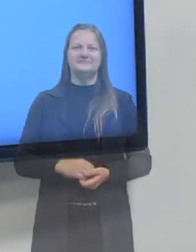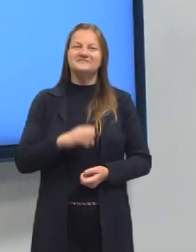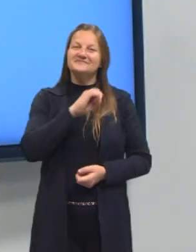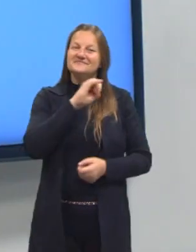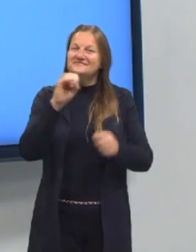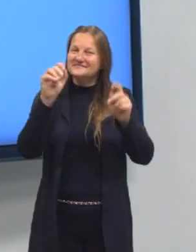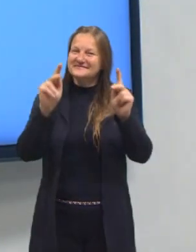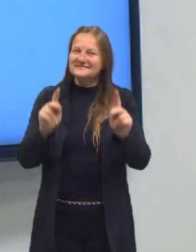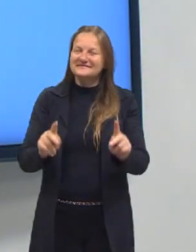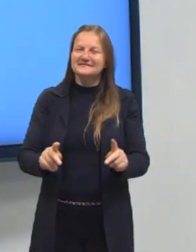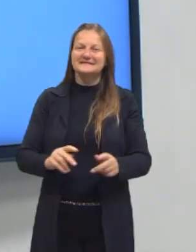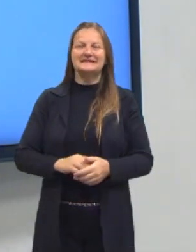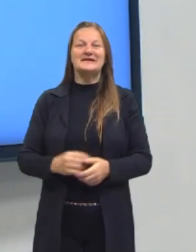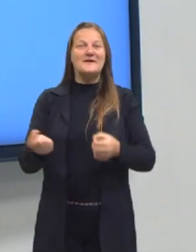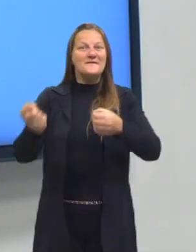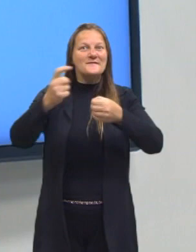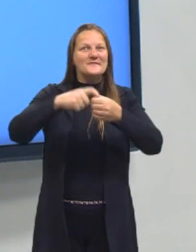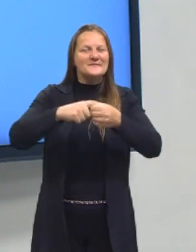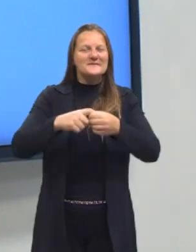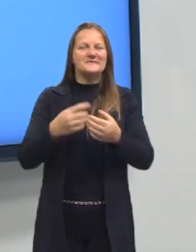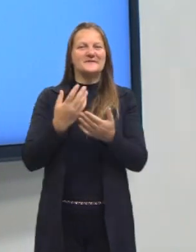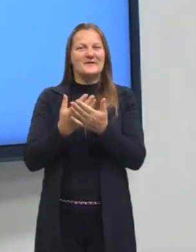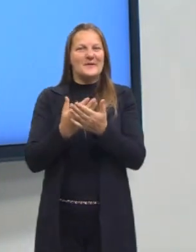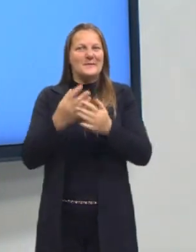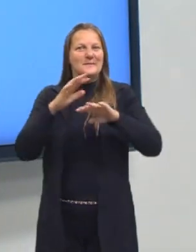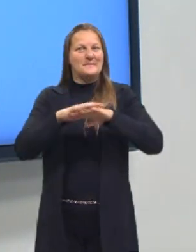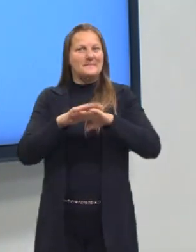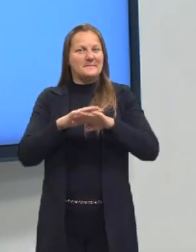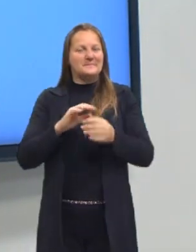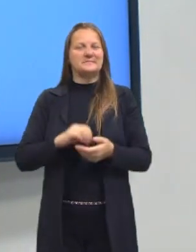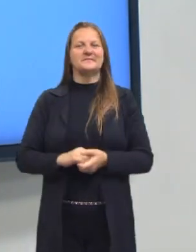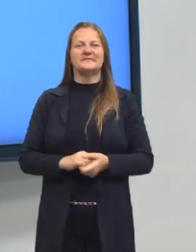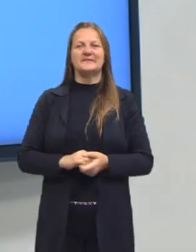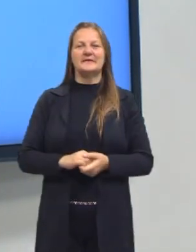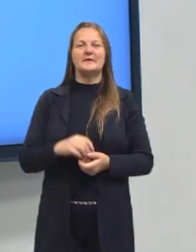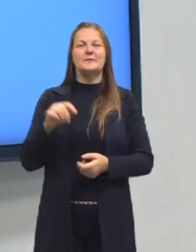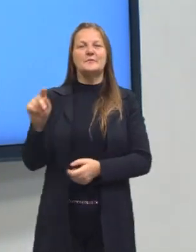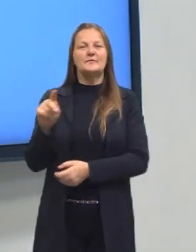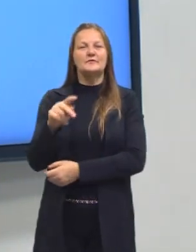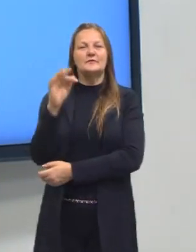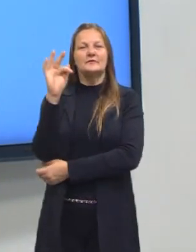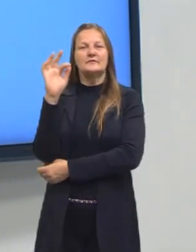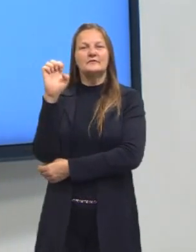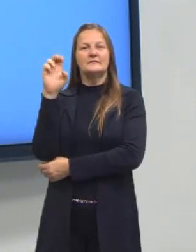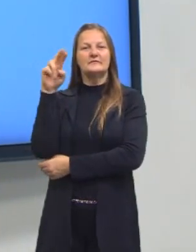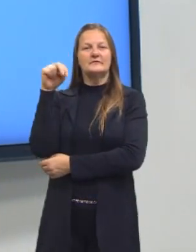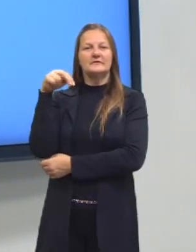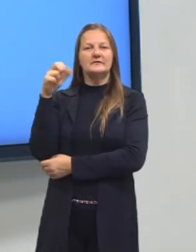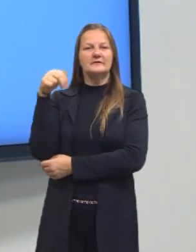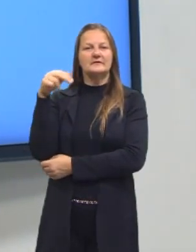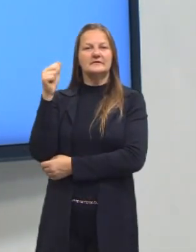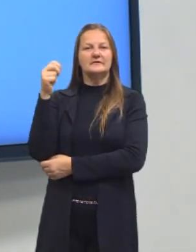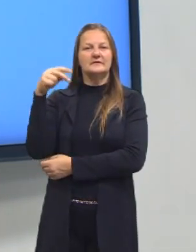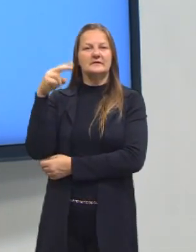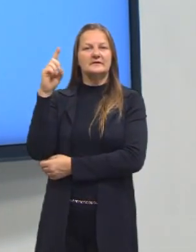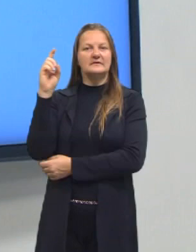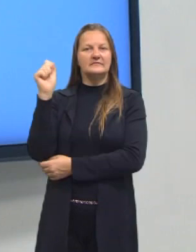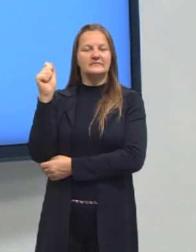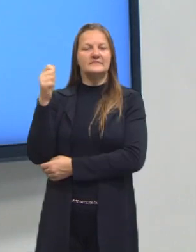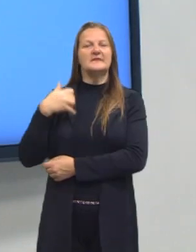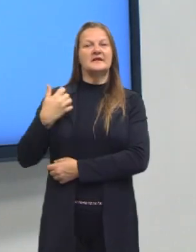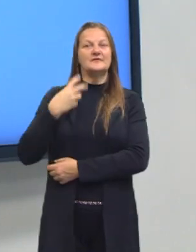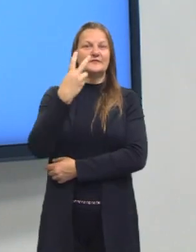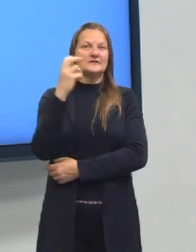oi oi pessoas Voltamos para as nossas aulas de matemática eu sou a Prof Fernanda tenho 25 anos